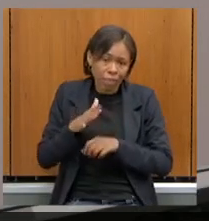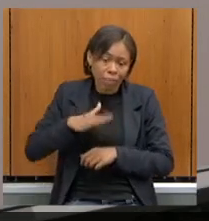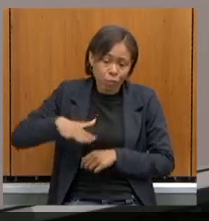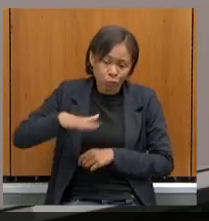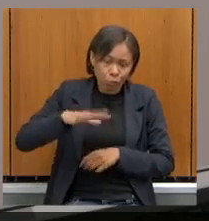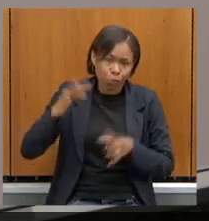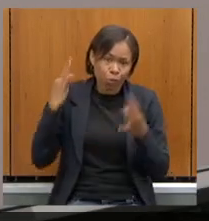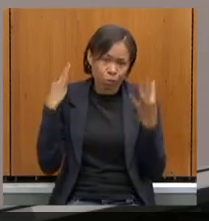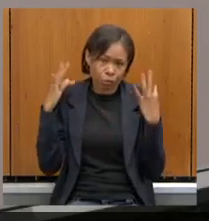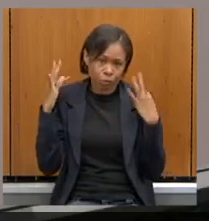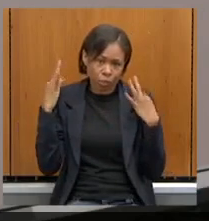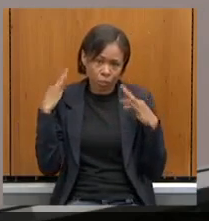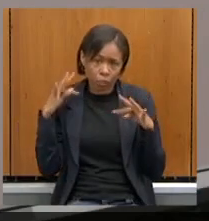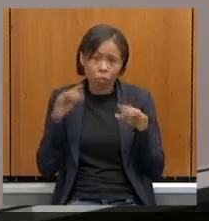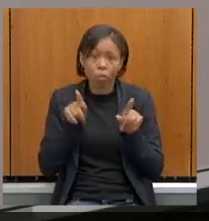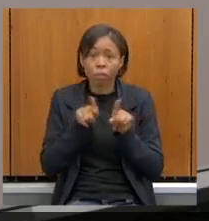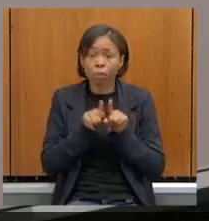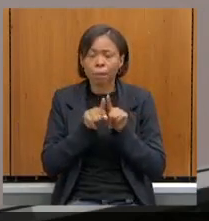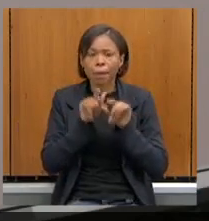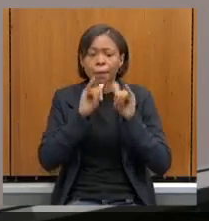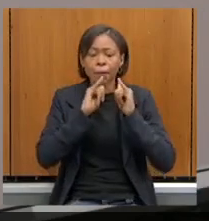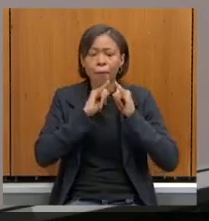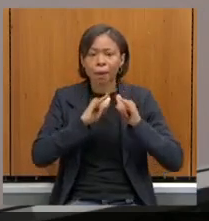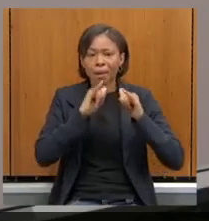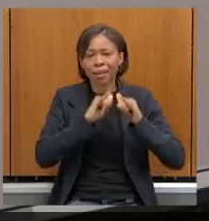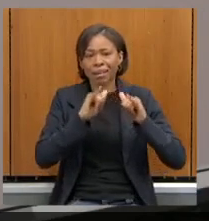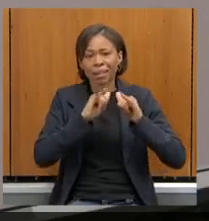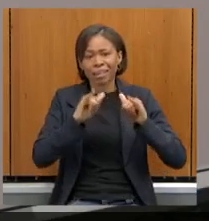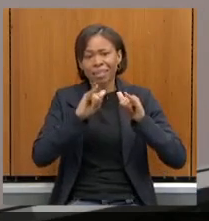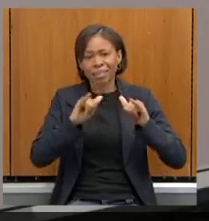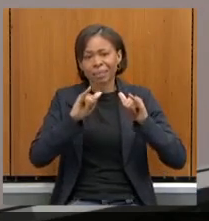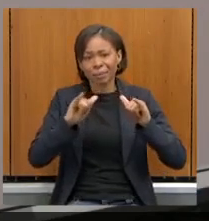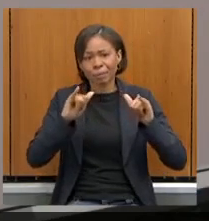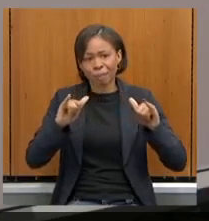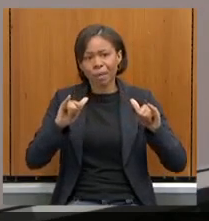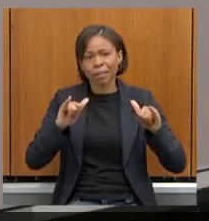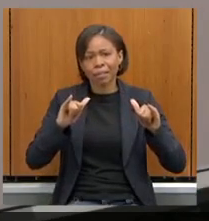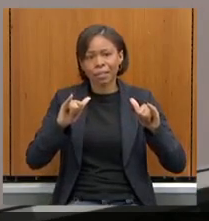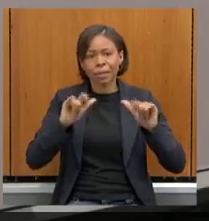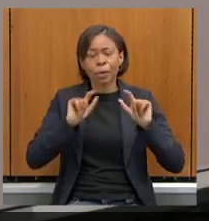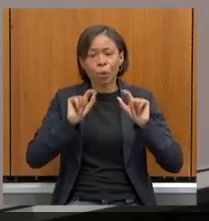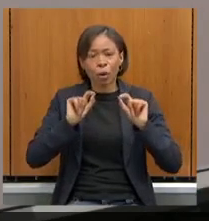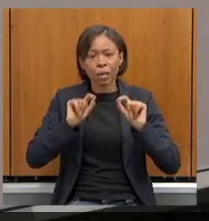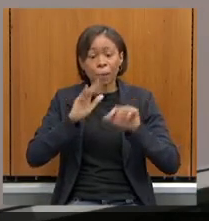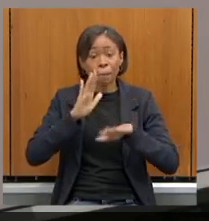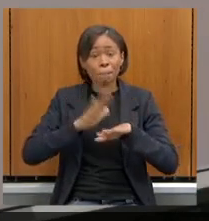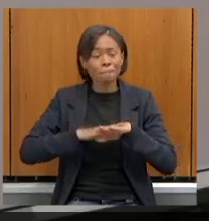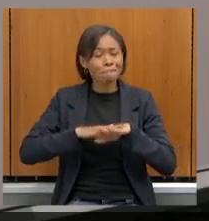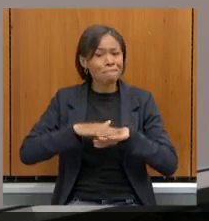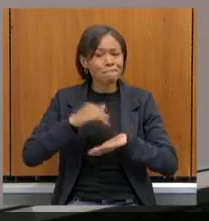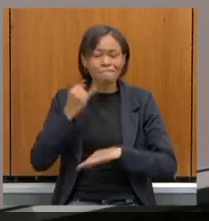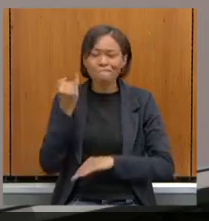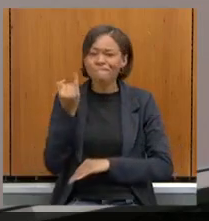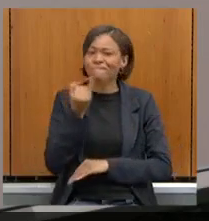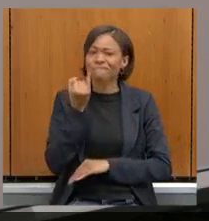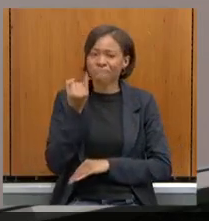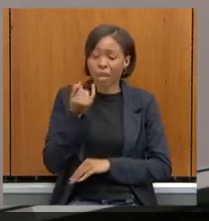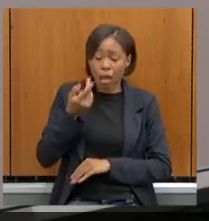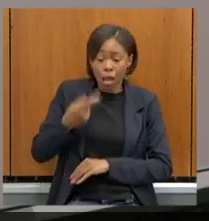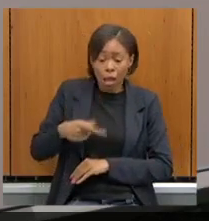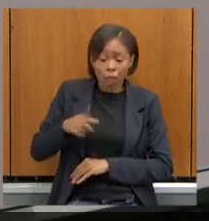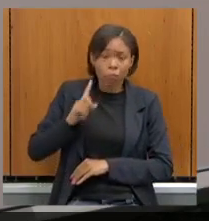Obviamente, o marketing é o mais importante nessa estruturação. Minas tem uma rede hoteleira, tem uns